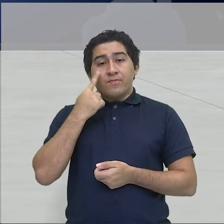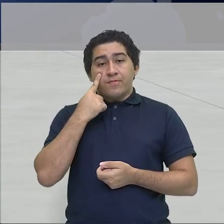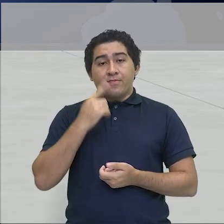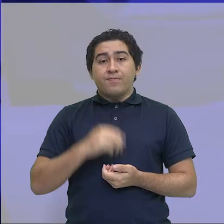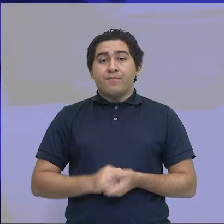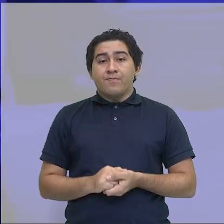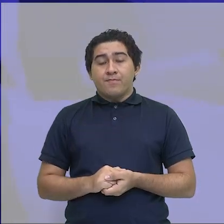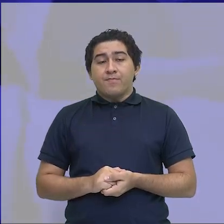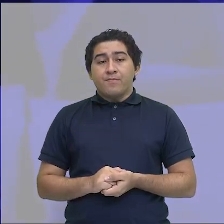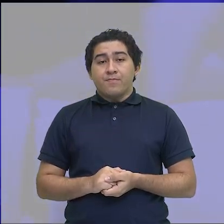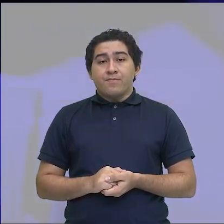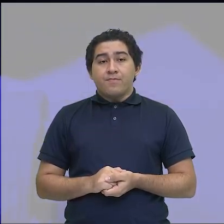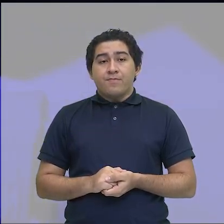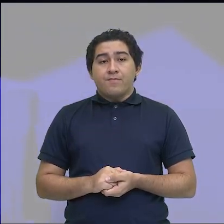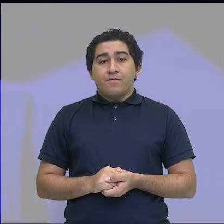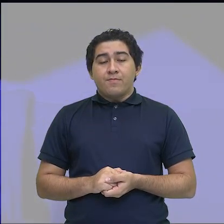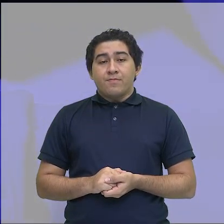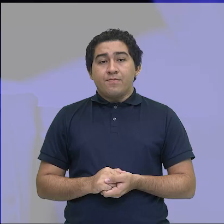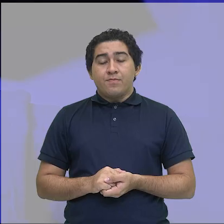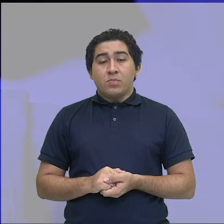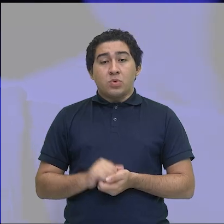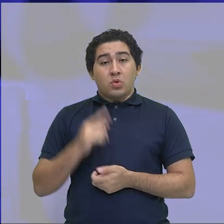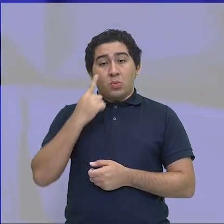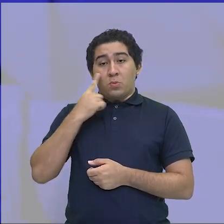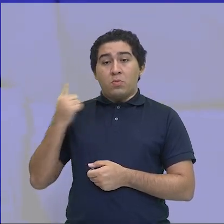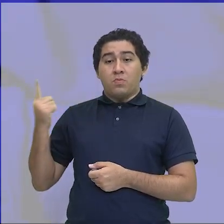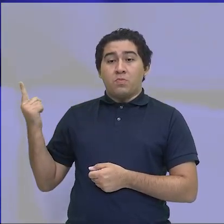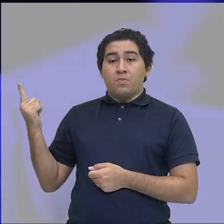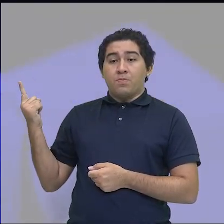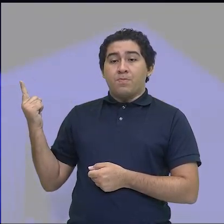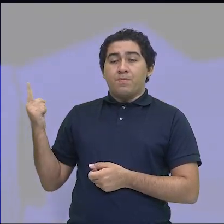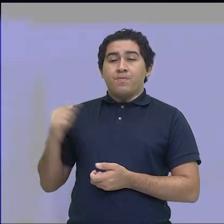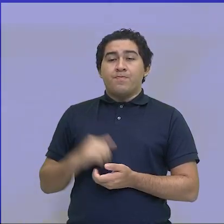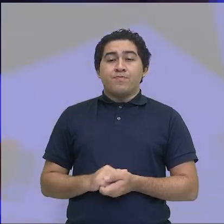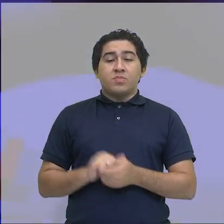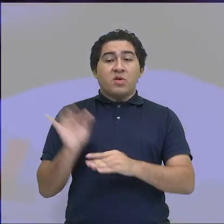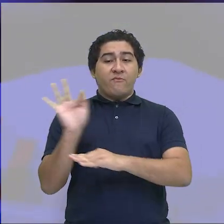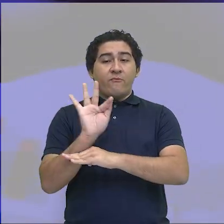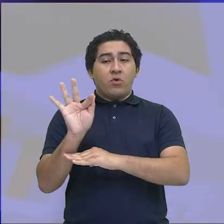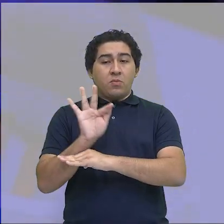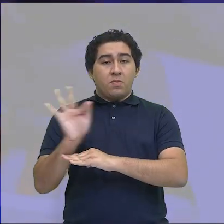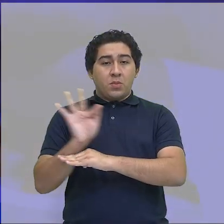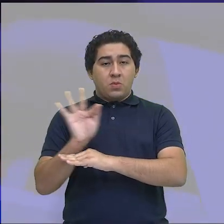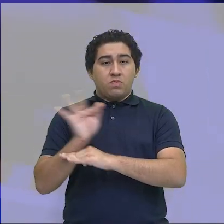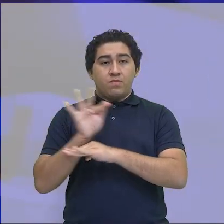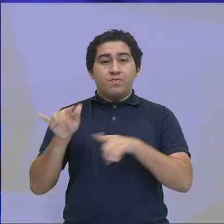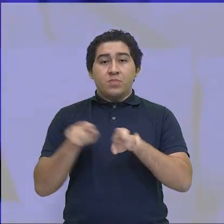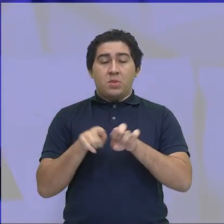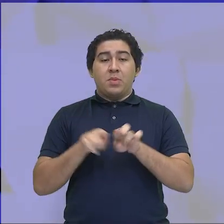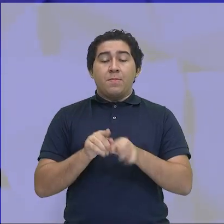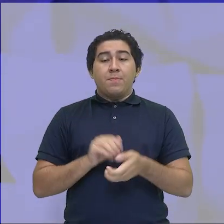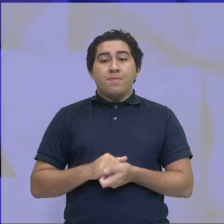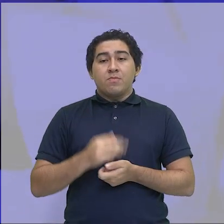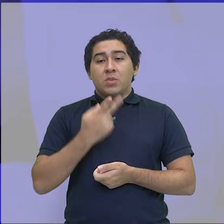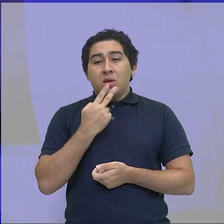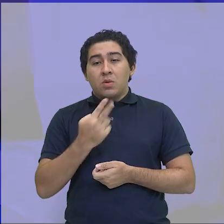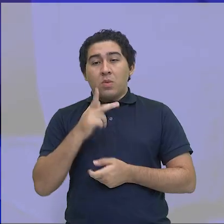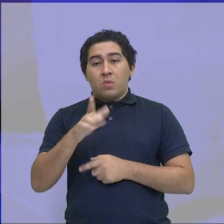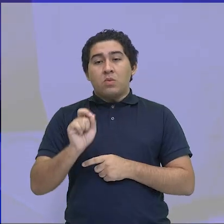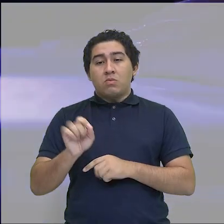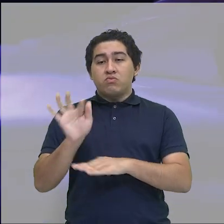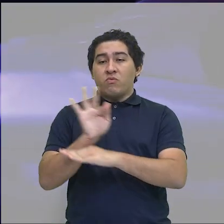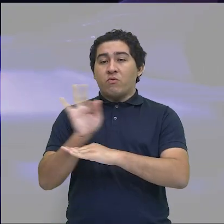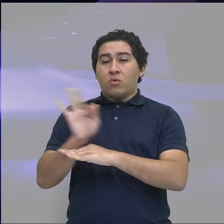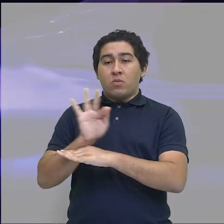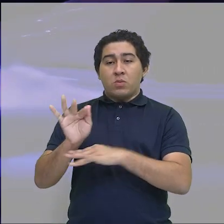lá. Então, olha só. Formalidade e precisão. A língua ela é extremamente